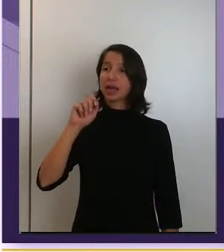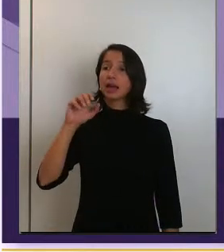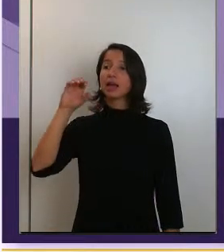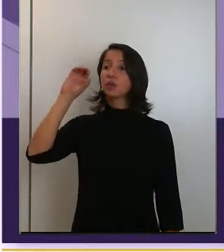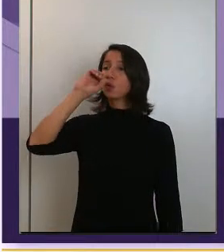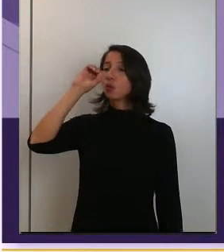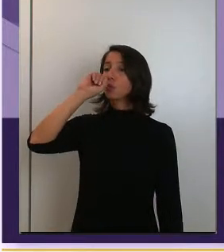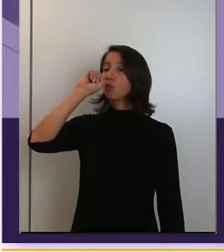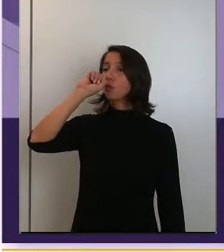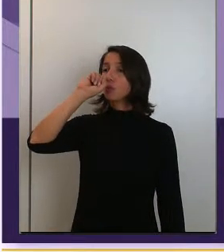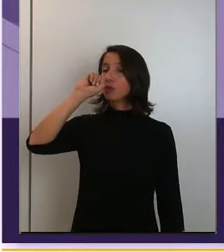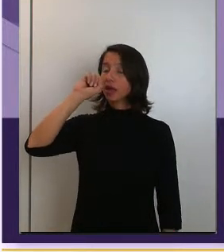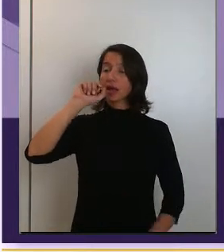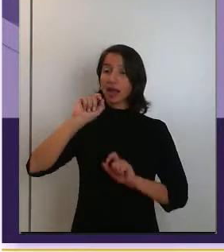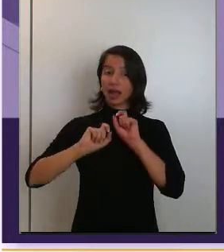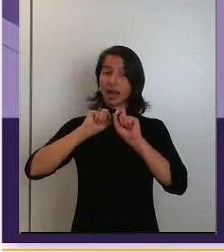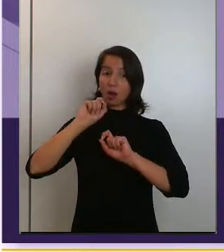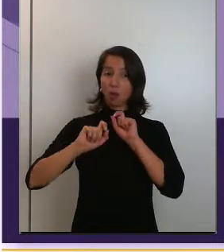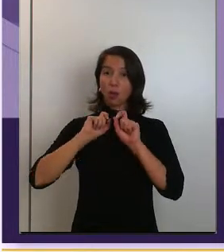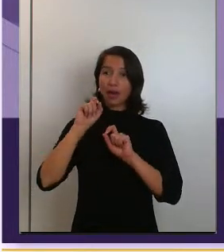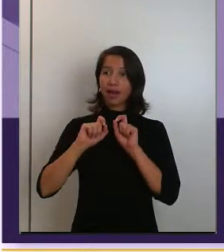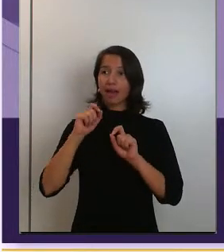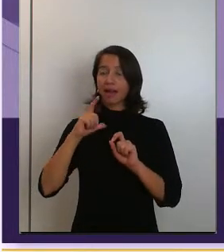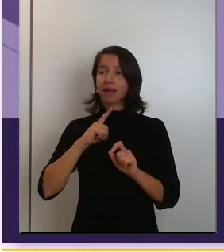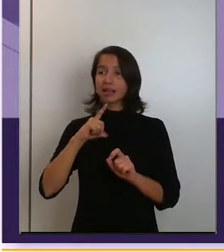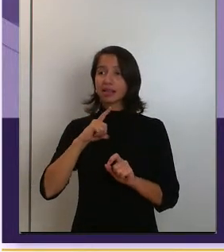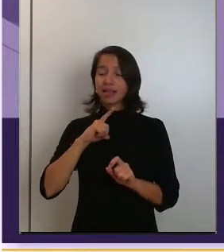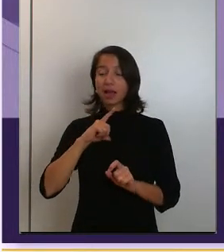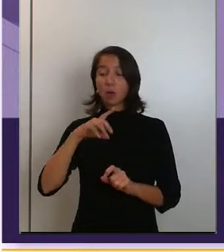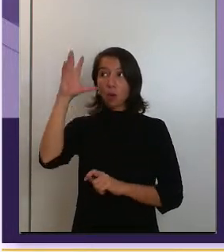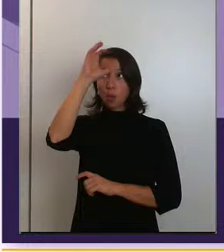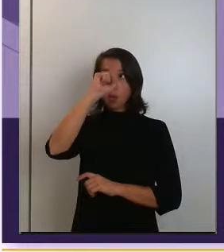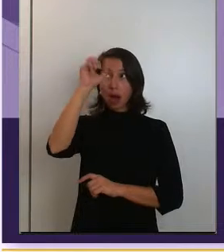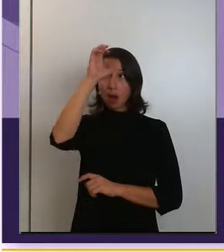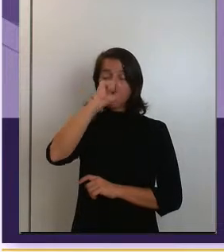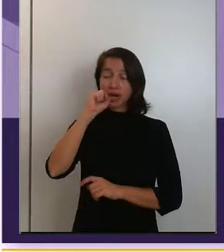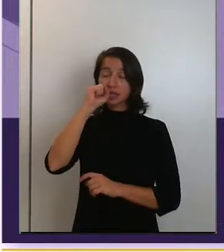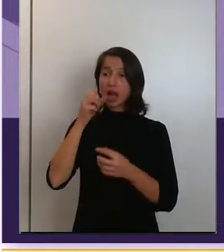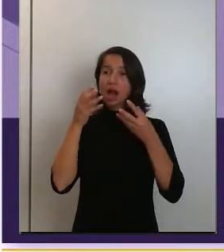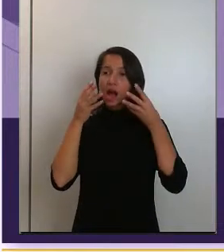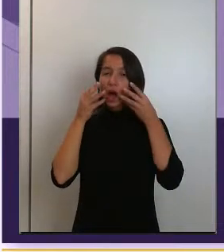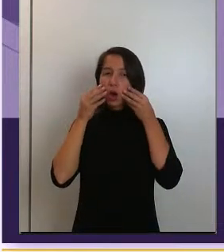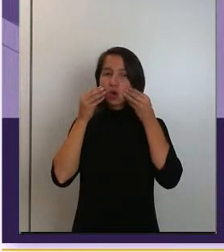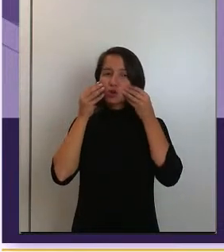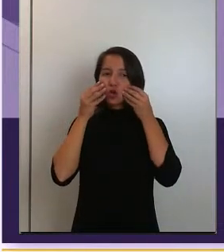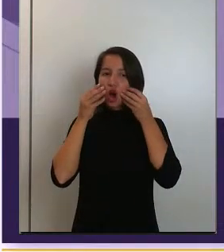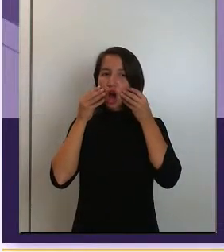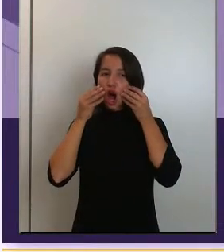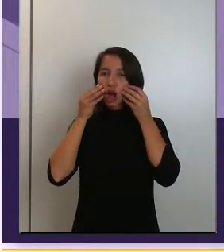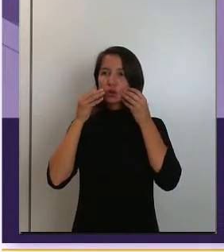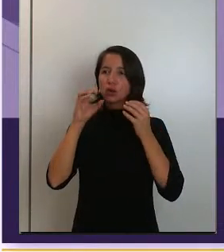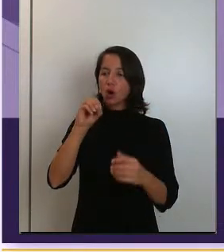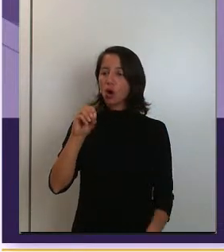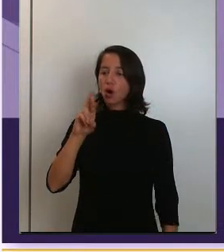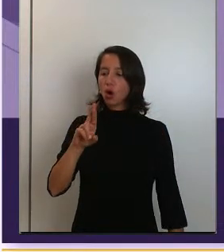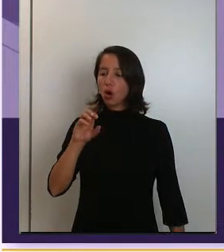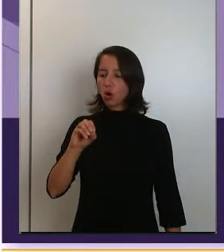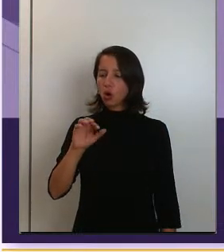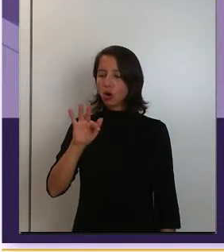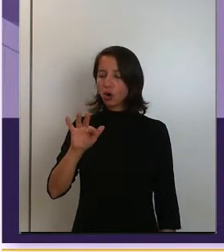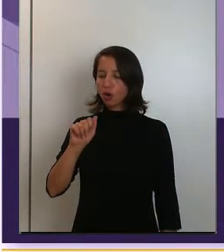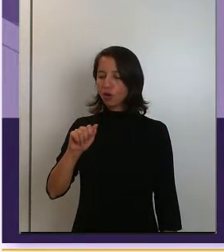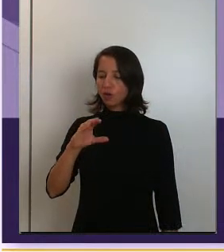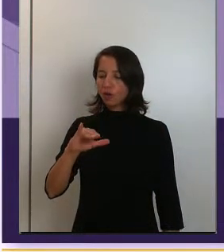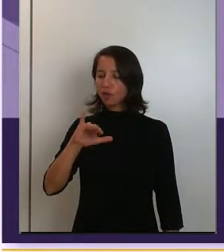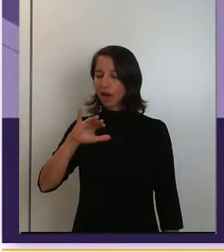de aprendizado orofacial das crianças, da musculatura, que é muito mais fácil ela sugar o leite da